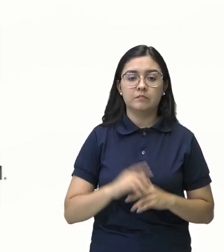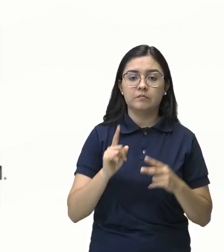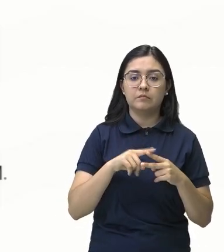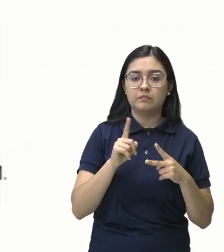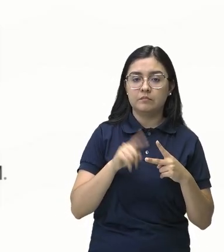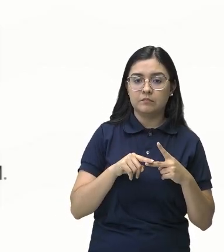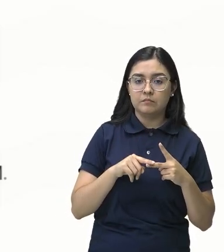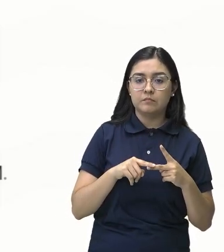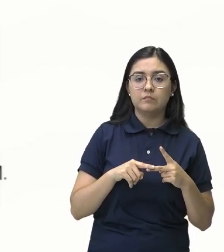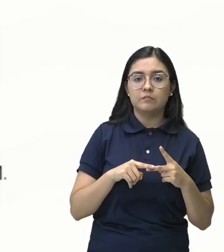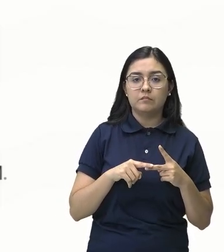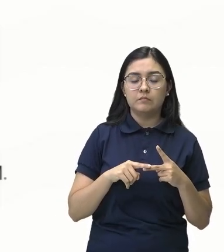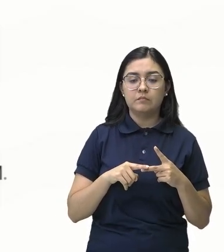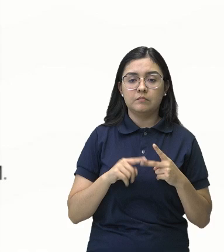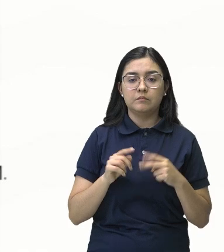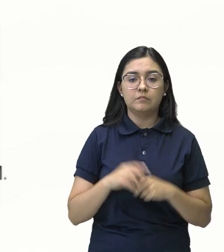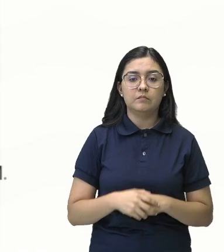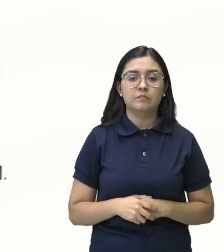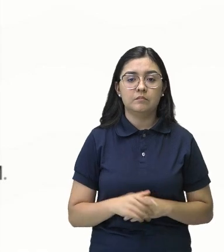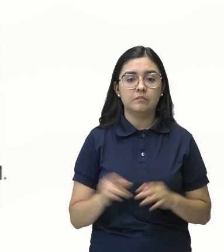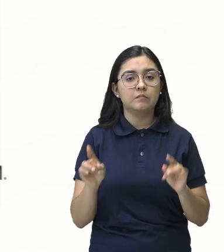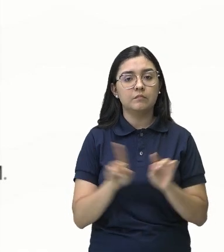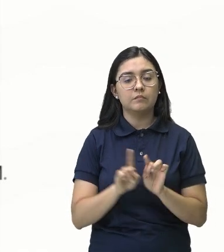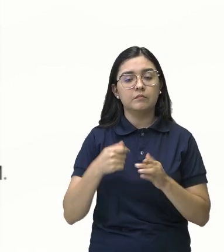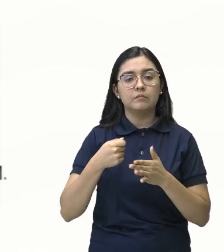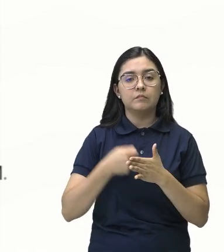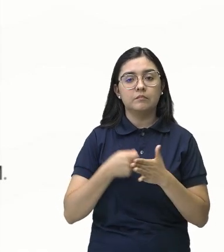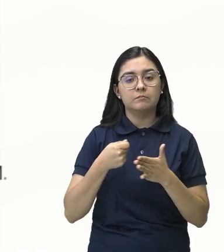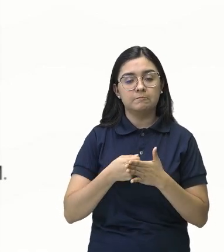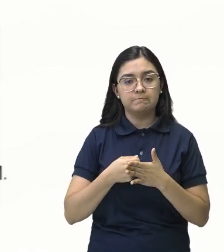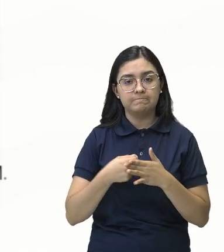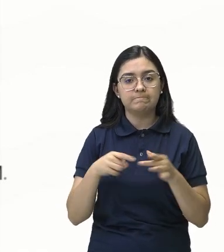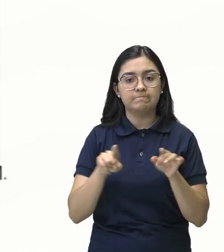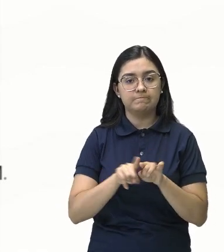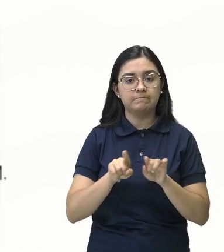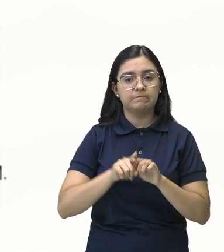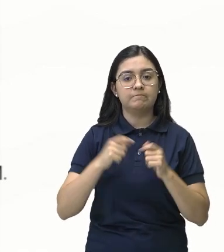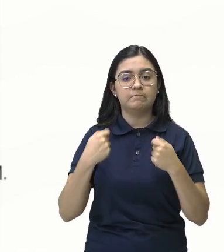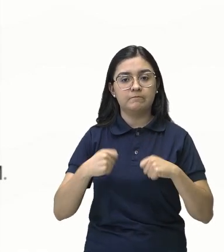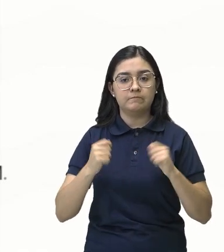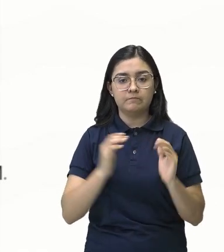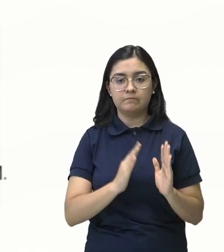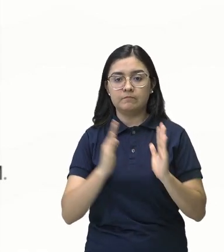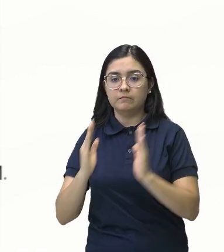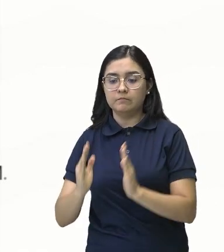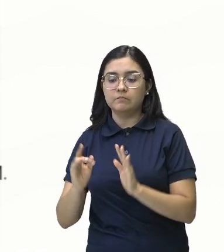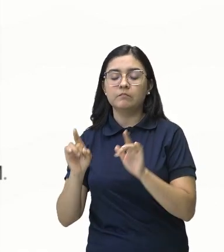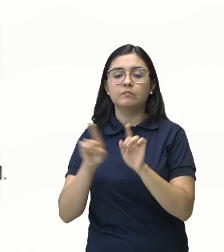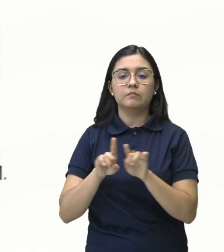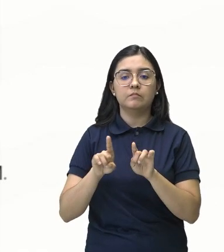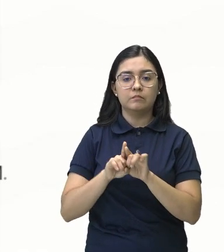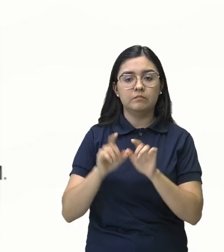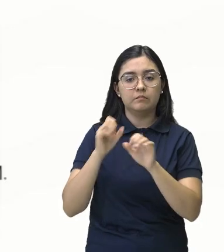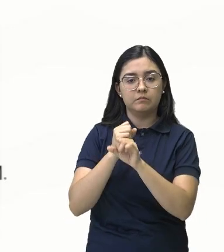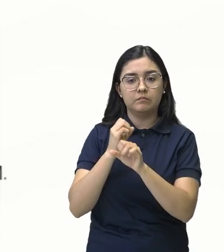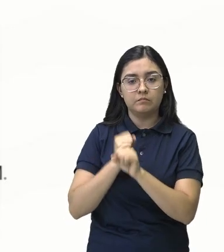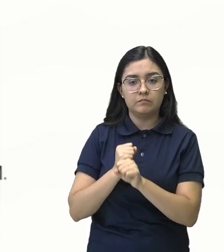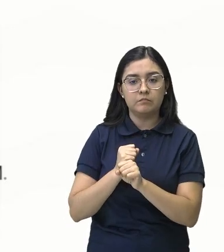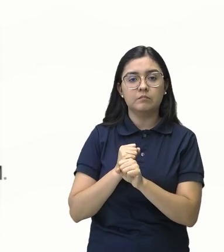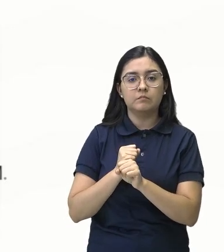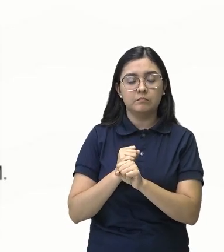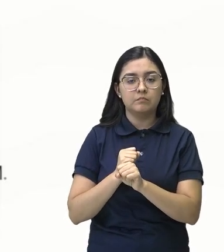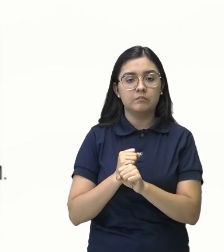ângulos, né? Tá tudo em graus, eu obrigatoriamente preciso aplicar exatamente a mesma coisa do outro